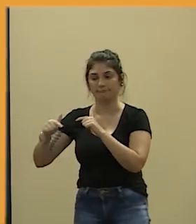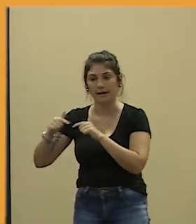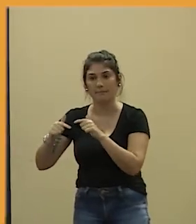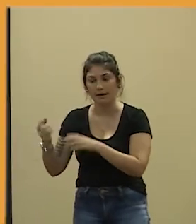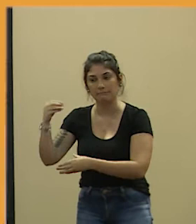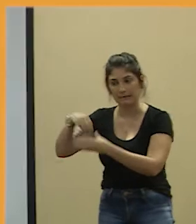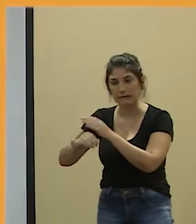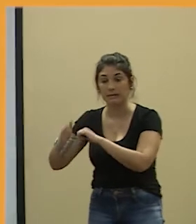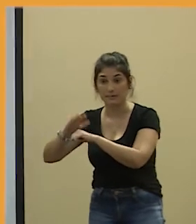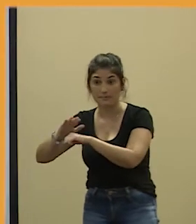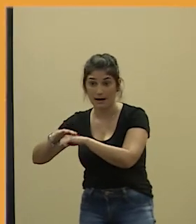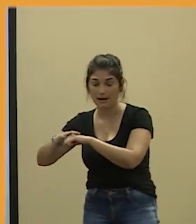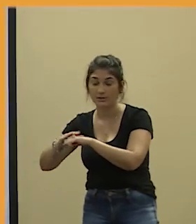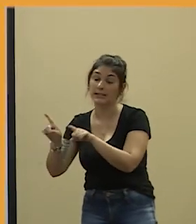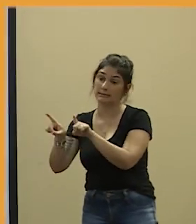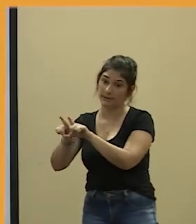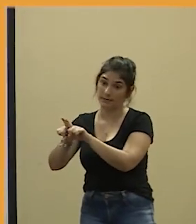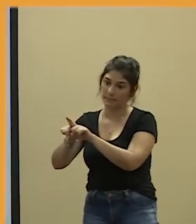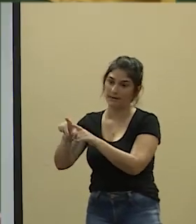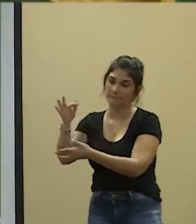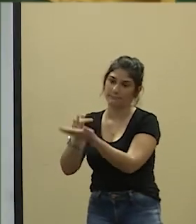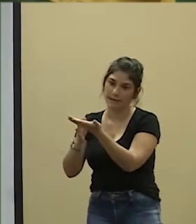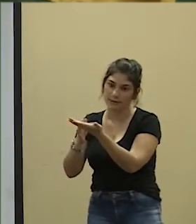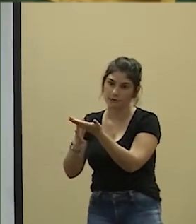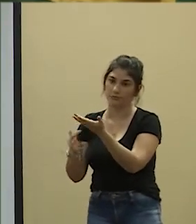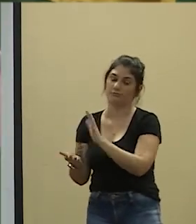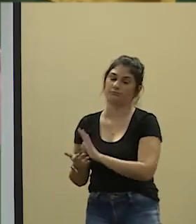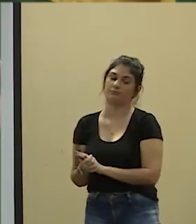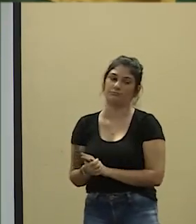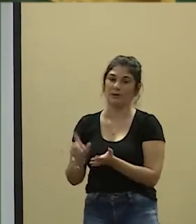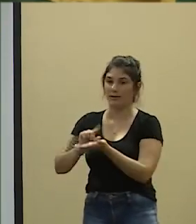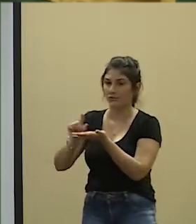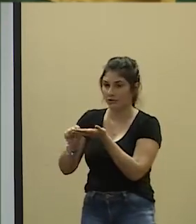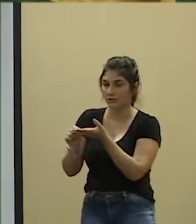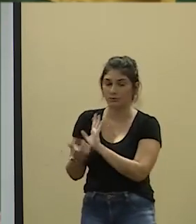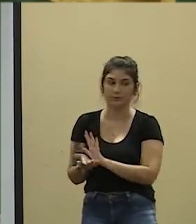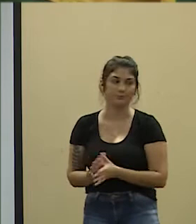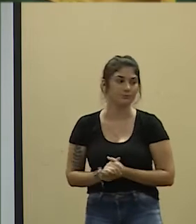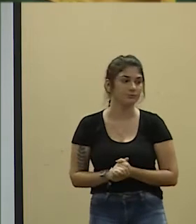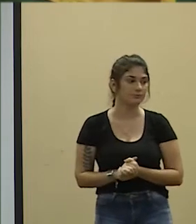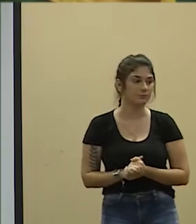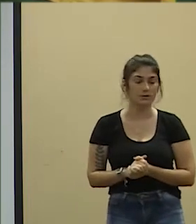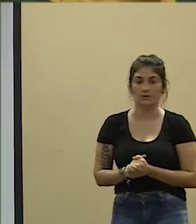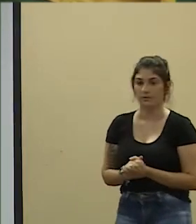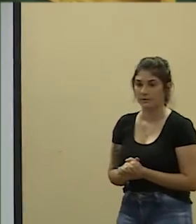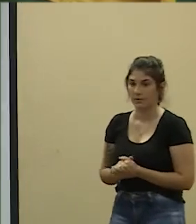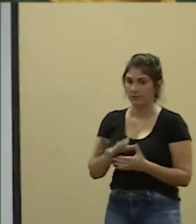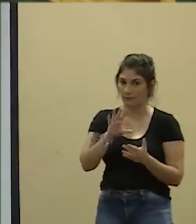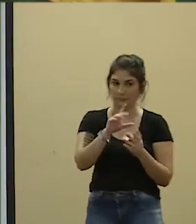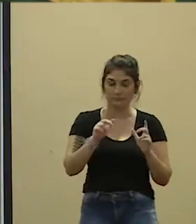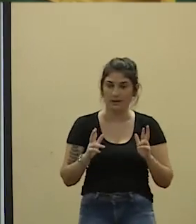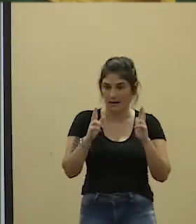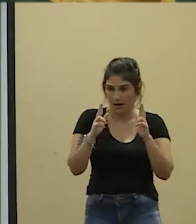produção literária acadêmica vamos então ao ao trecho do do texto é um trecho é o